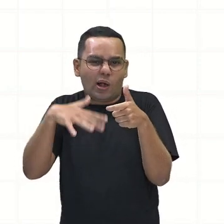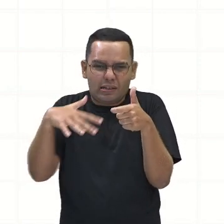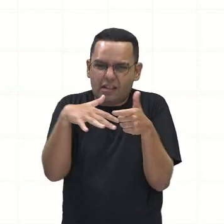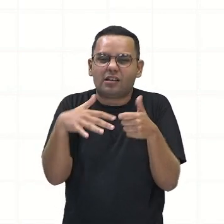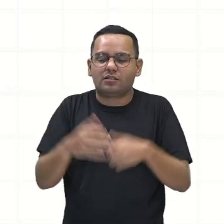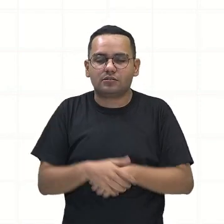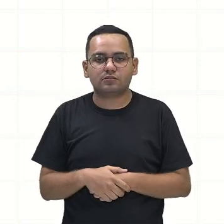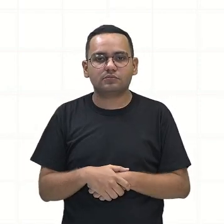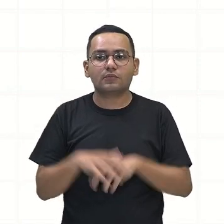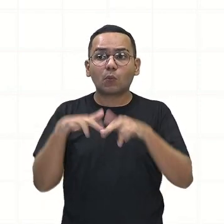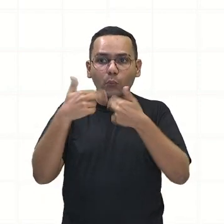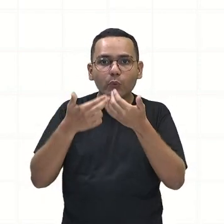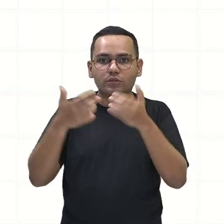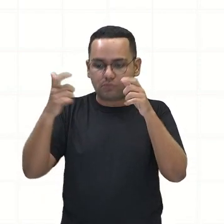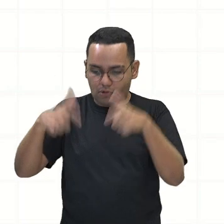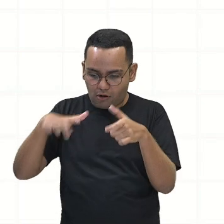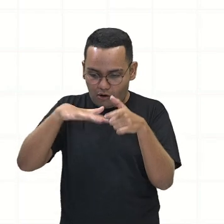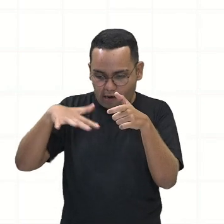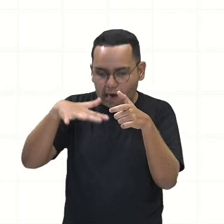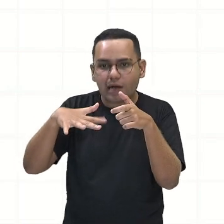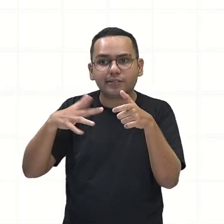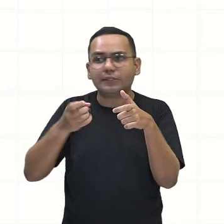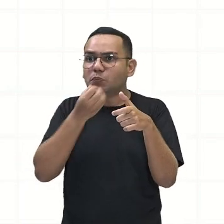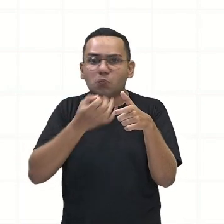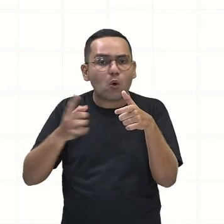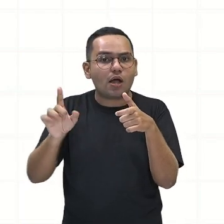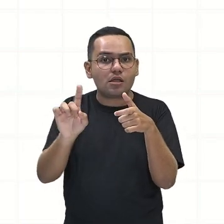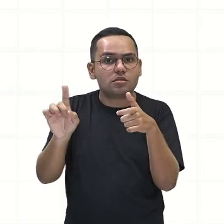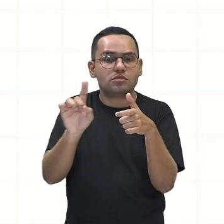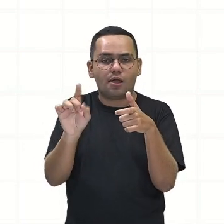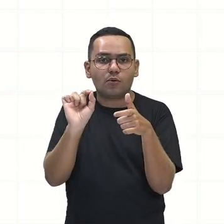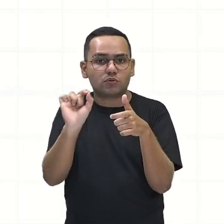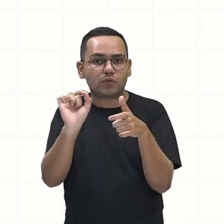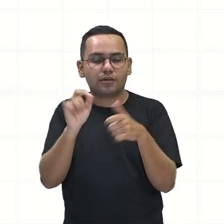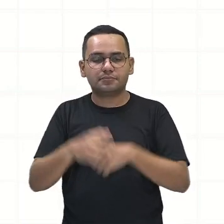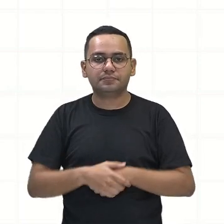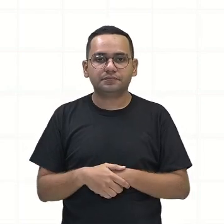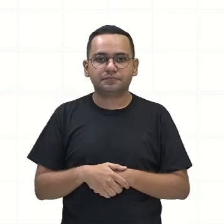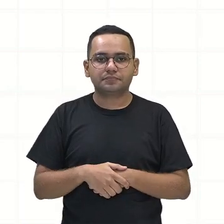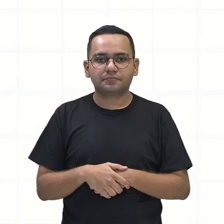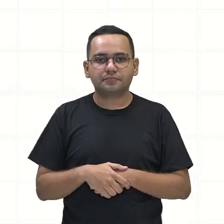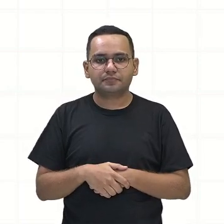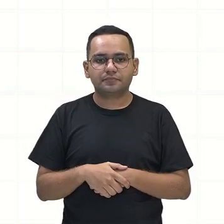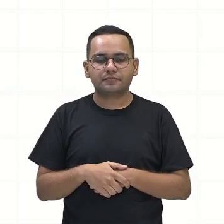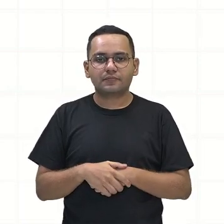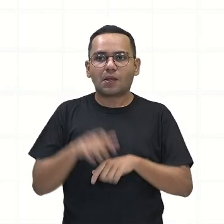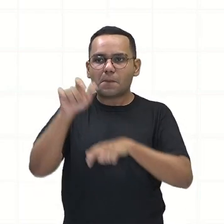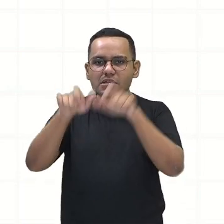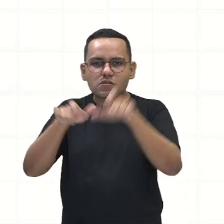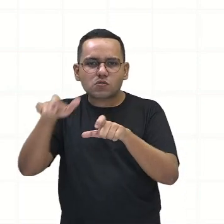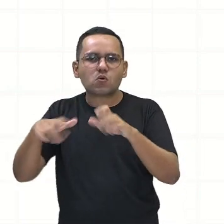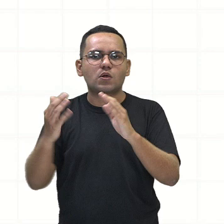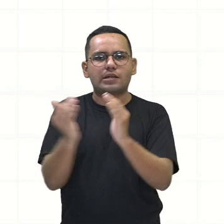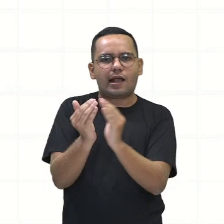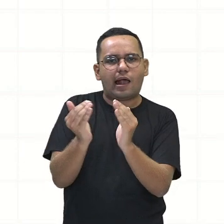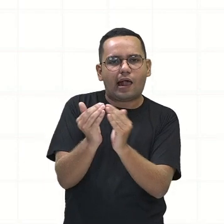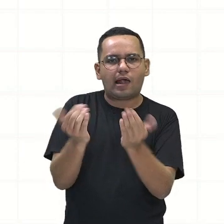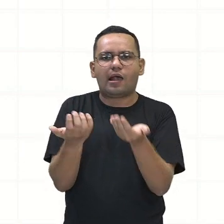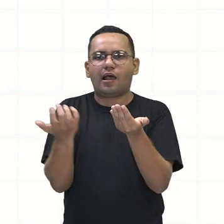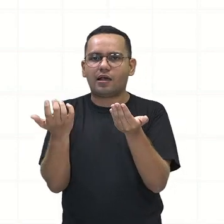não oferecia condições boas para que as pessoas acabassem ali habitando e morando durante muito